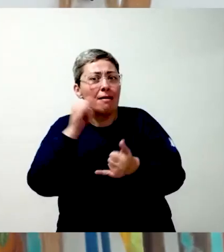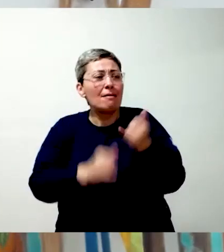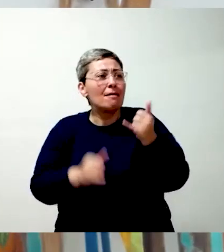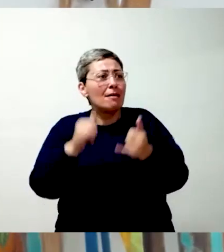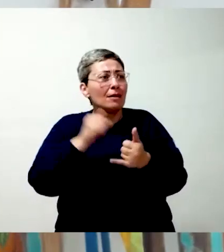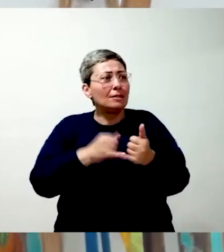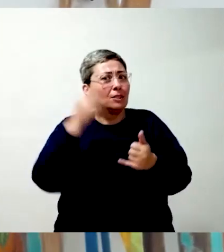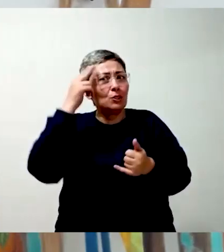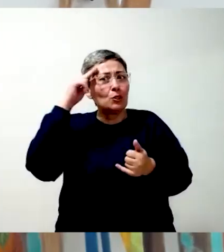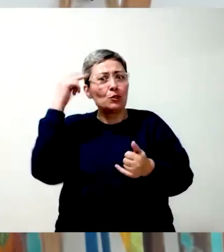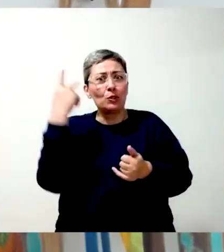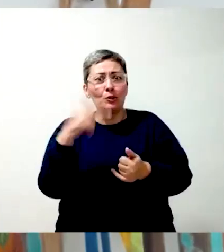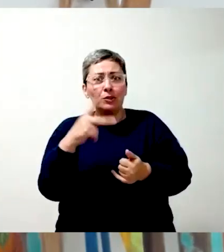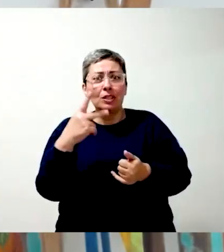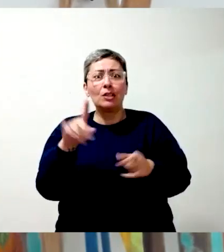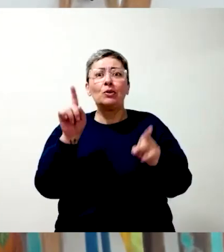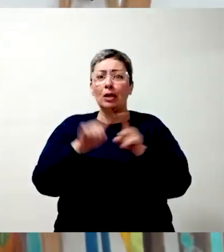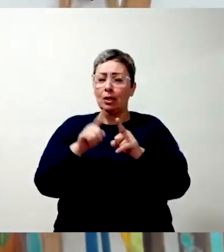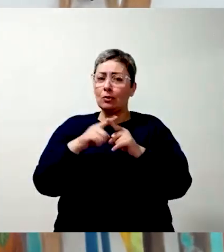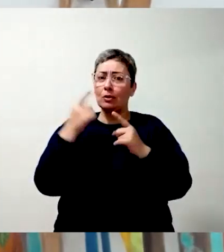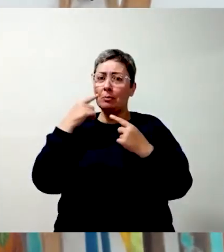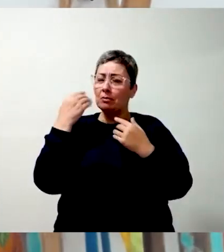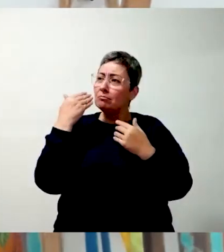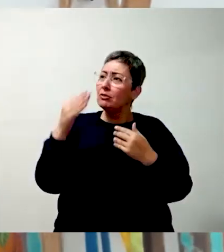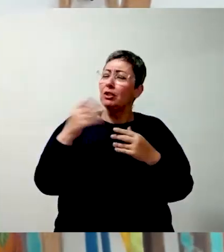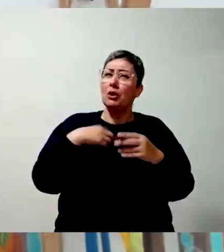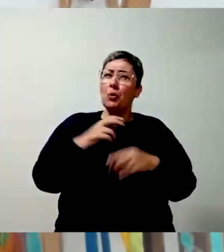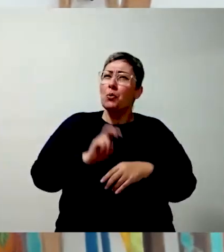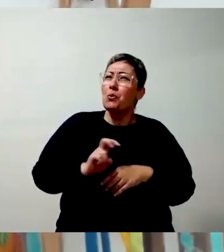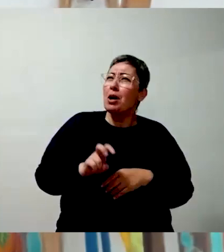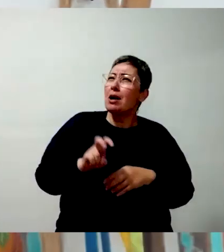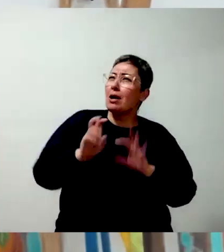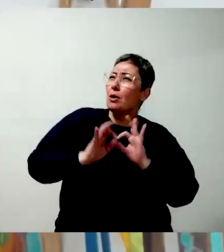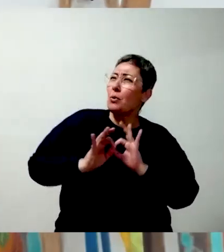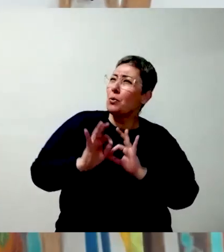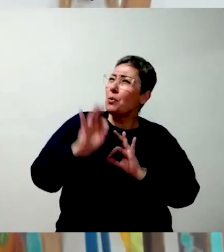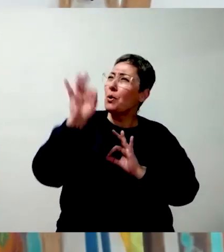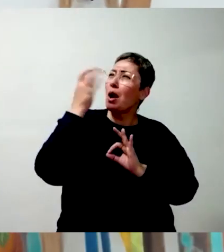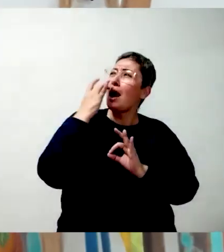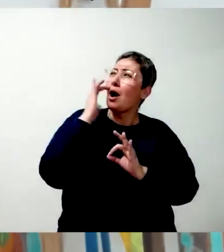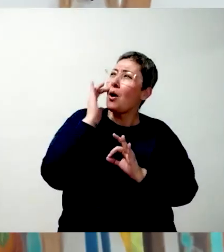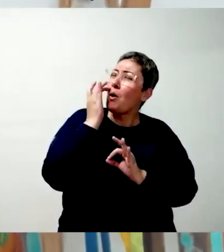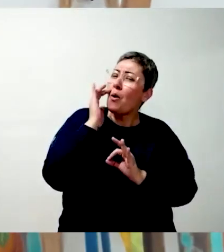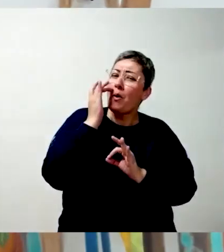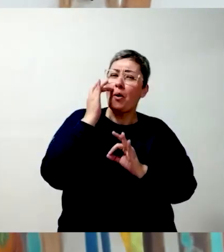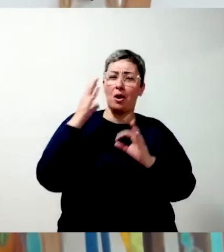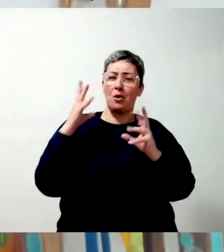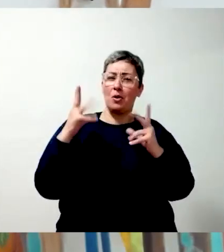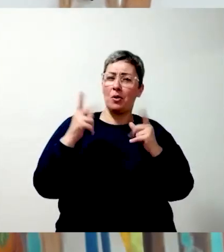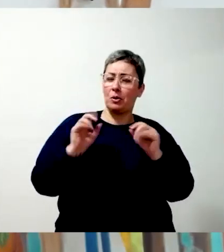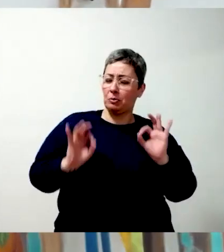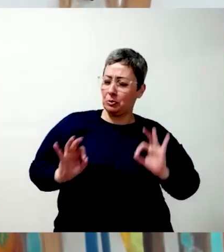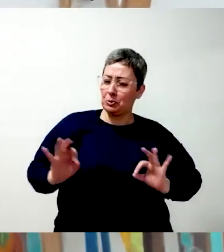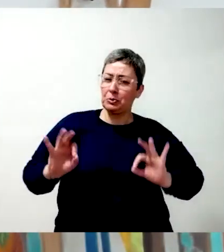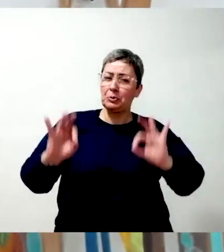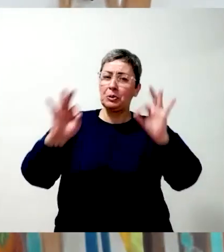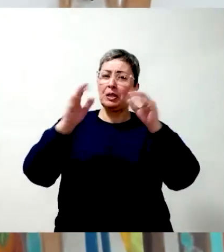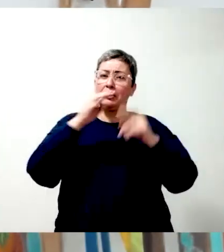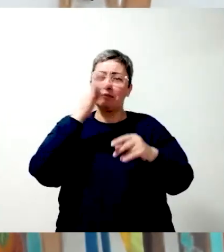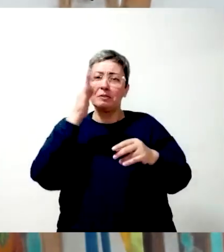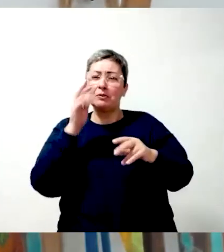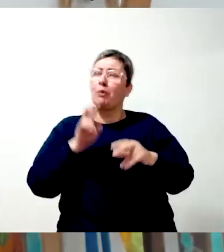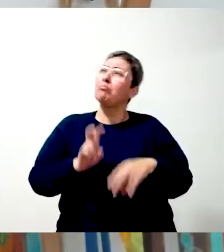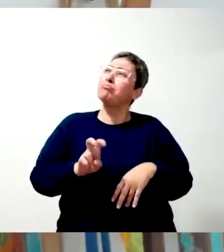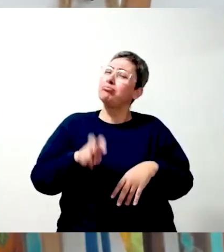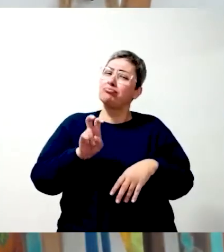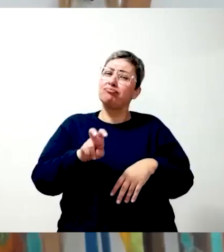sonho muito semelhante ao seu? Eu também vi diante dos meus olhos uma escada de ouro, toda enfeitada de flores,